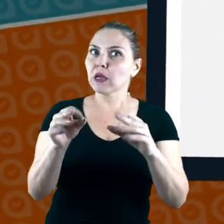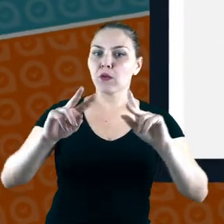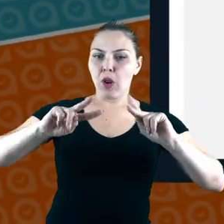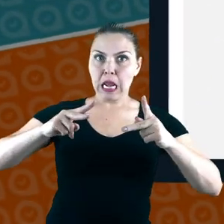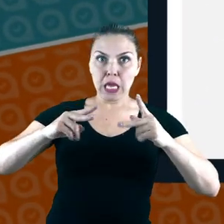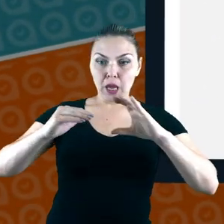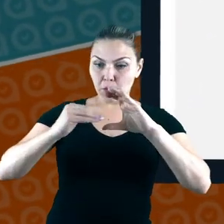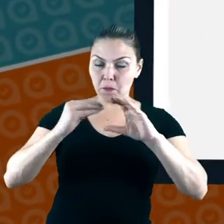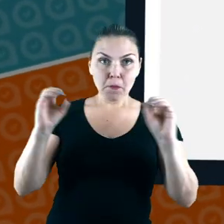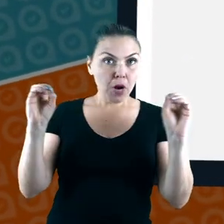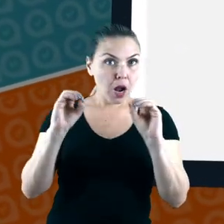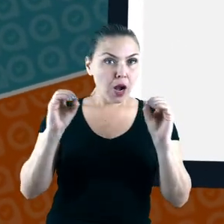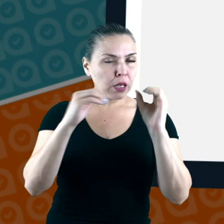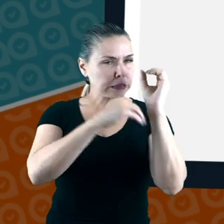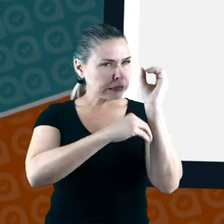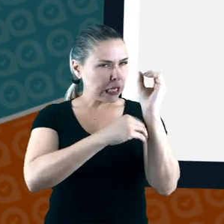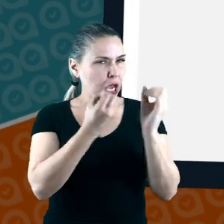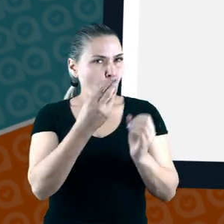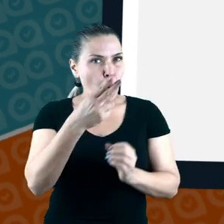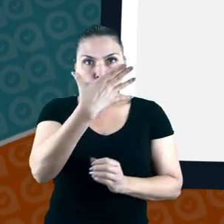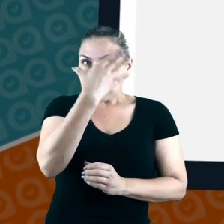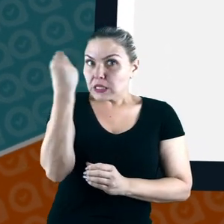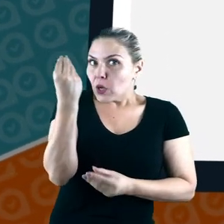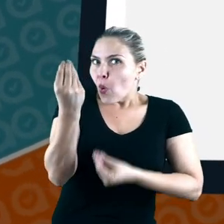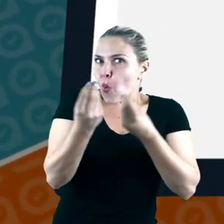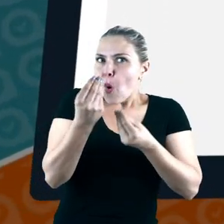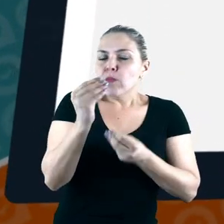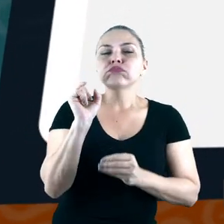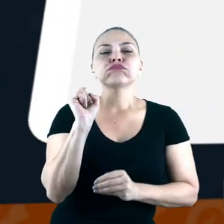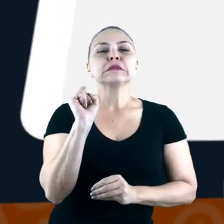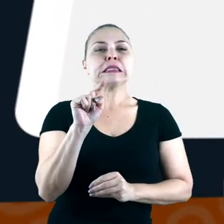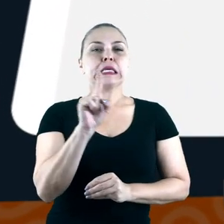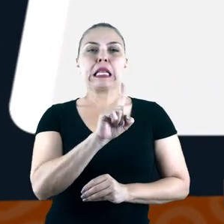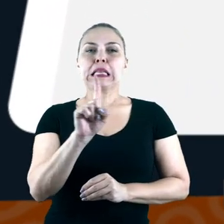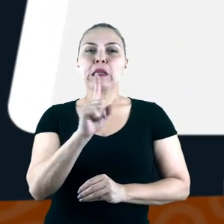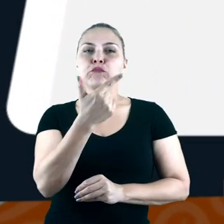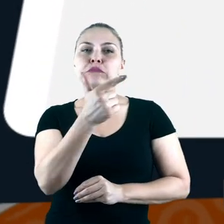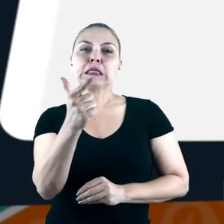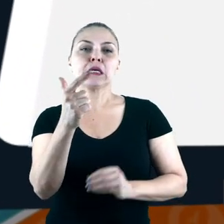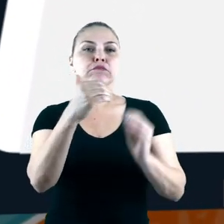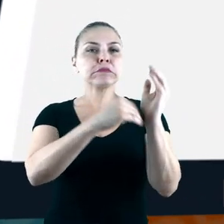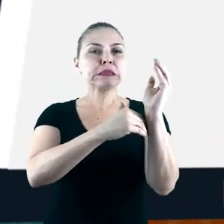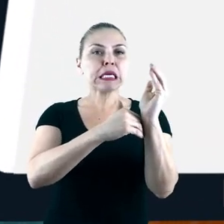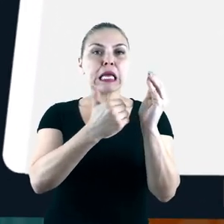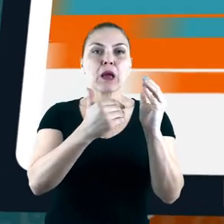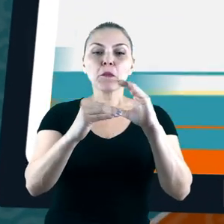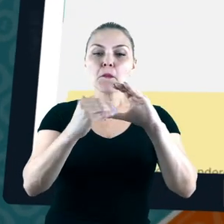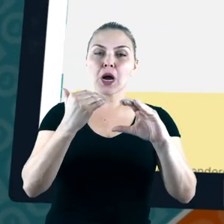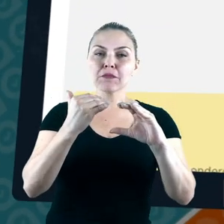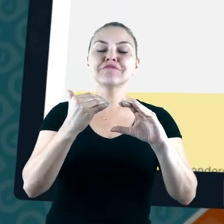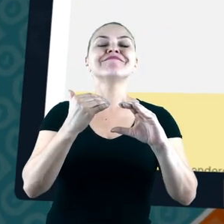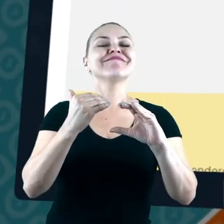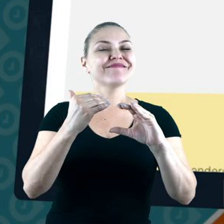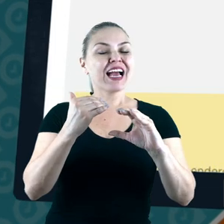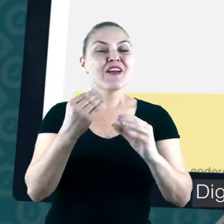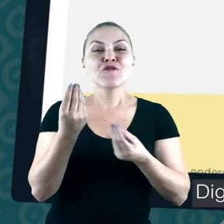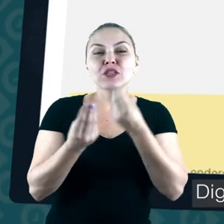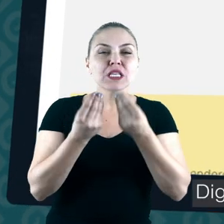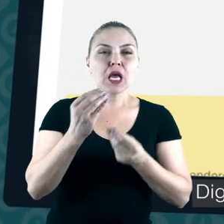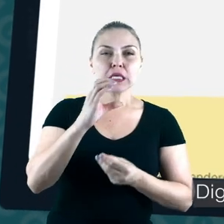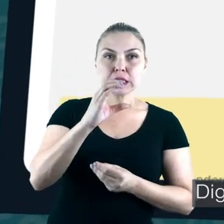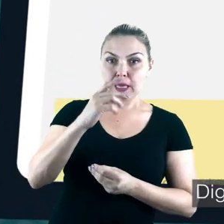tenha recebido o link para geração de senha ou a tenha esquecido, clique em Não tenho minha senha de